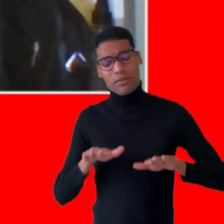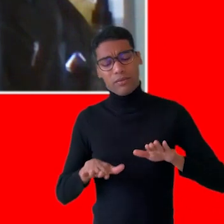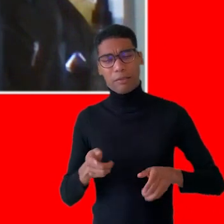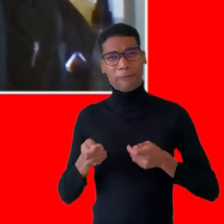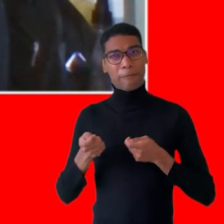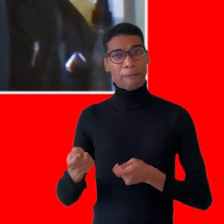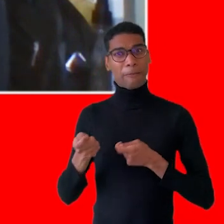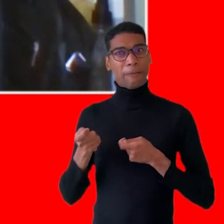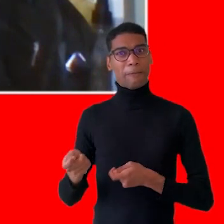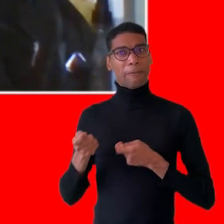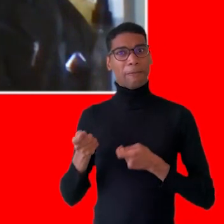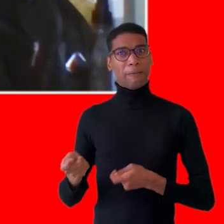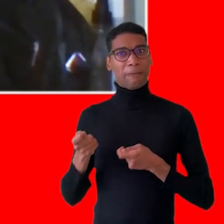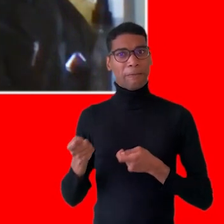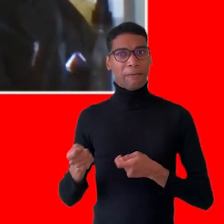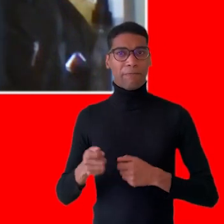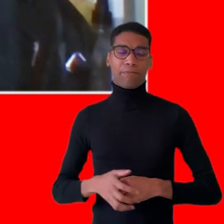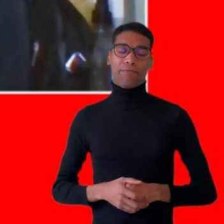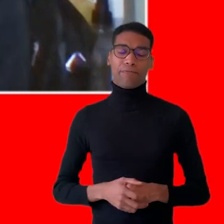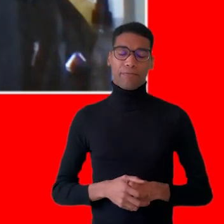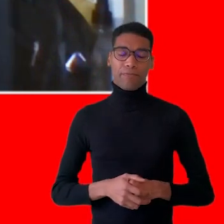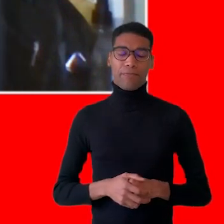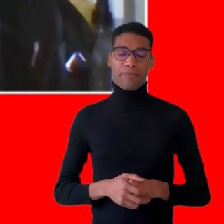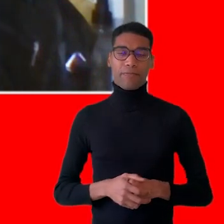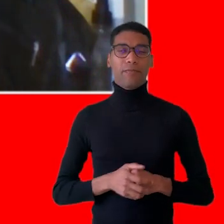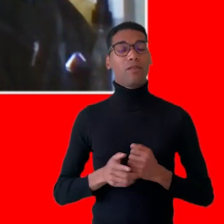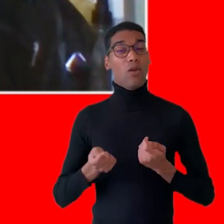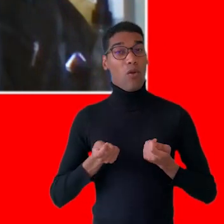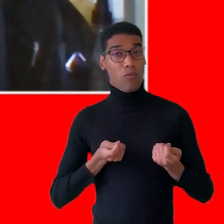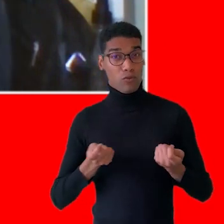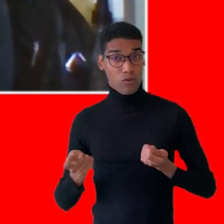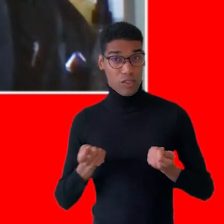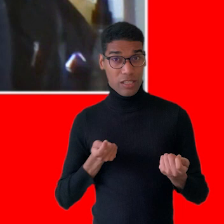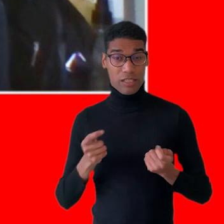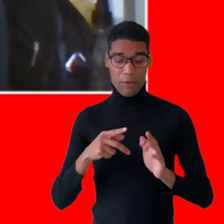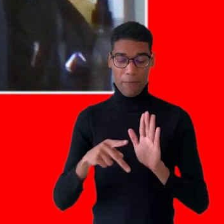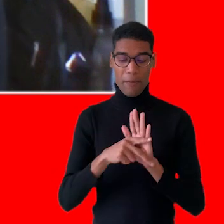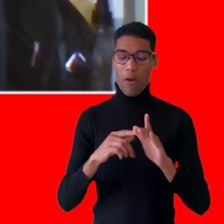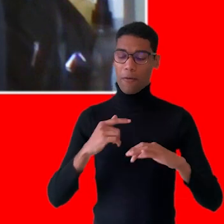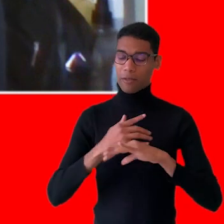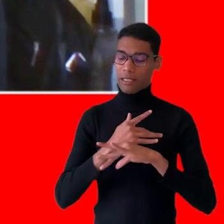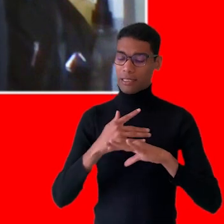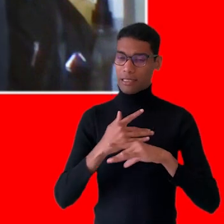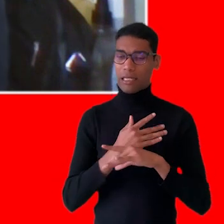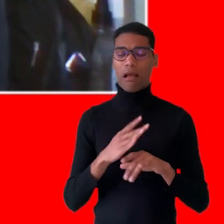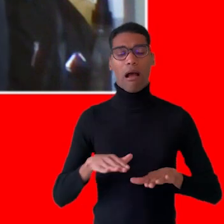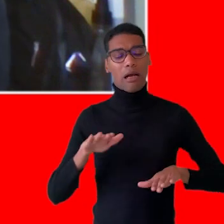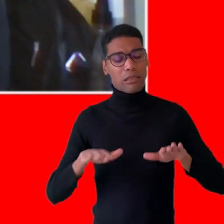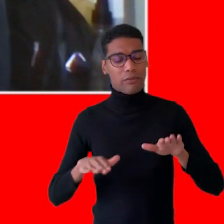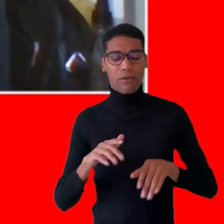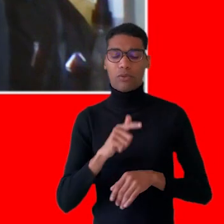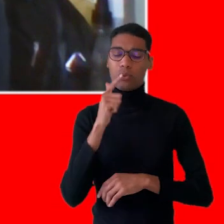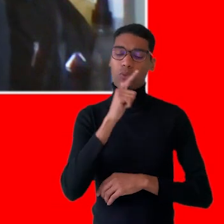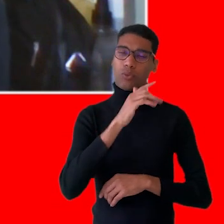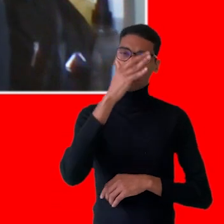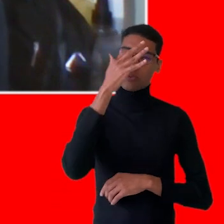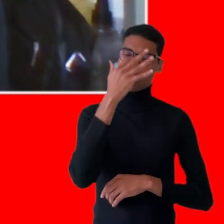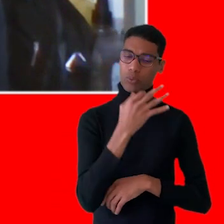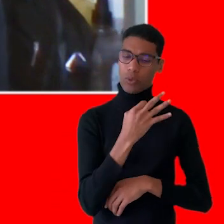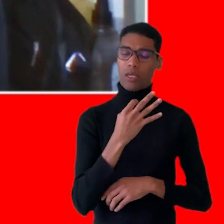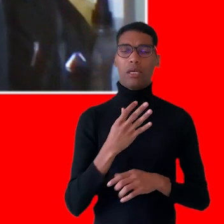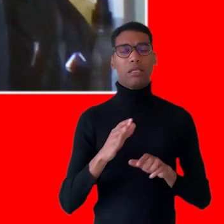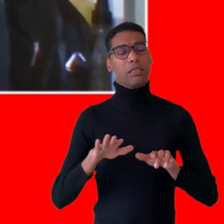pressiona menos. A gestão da cidade uma hora